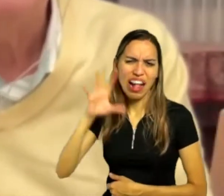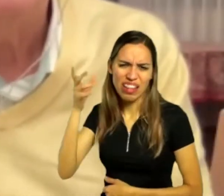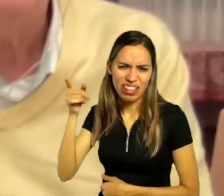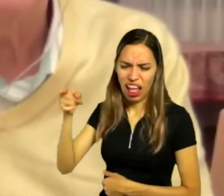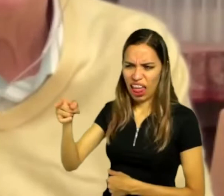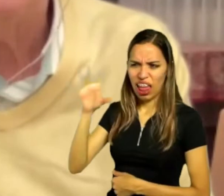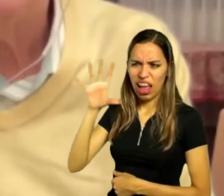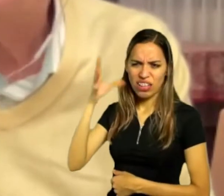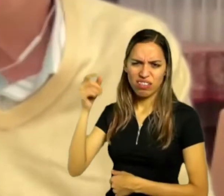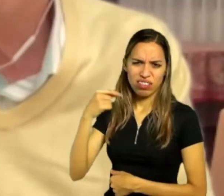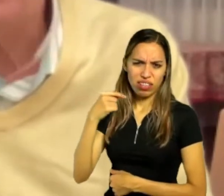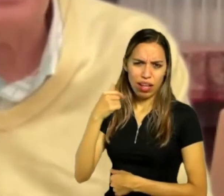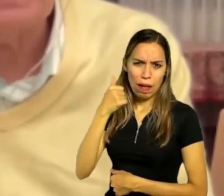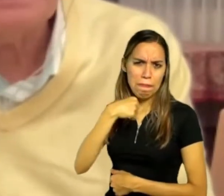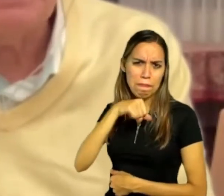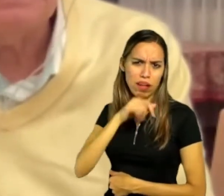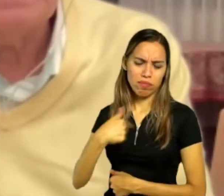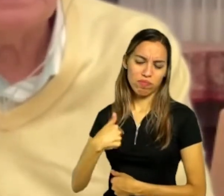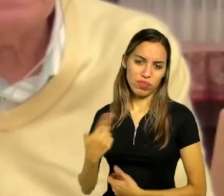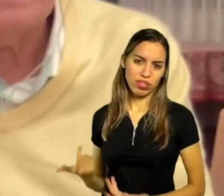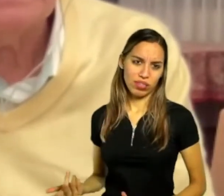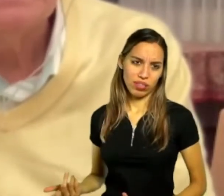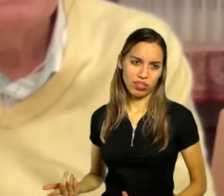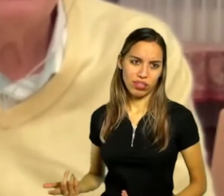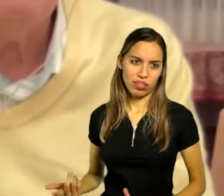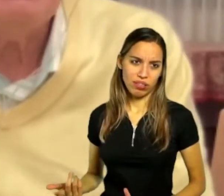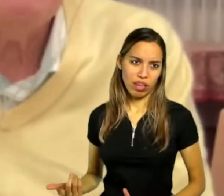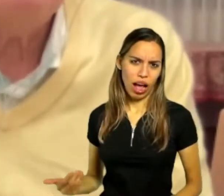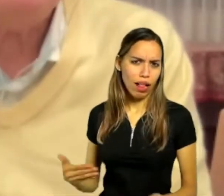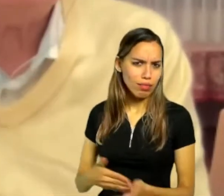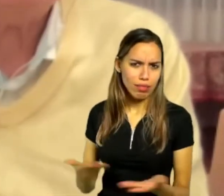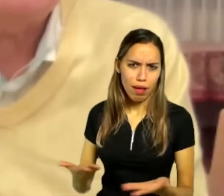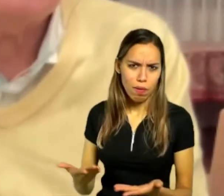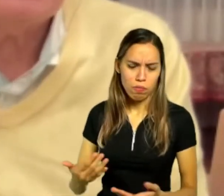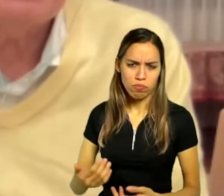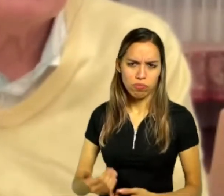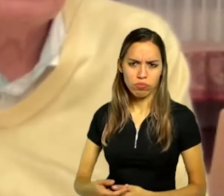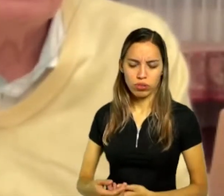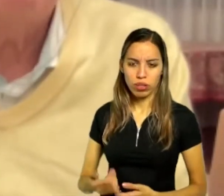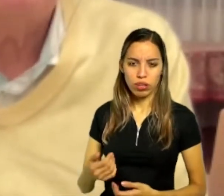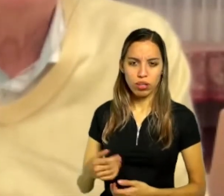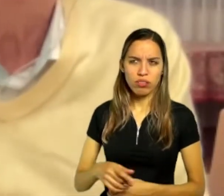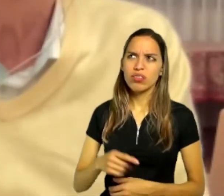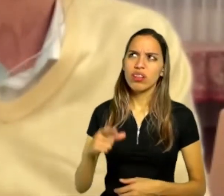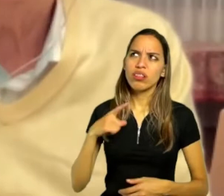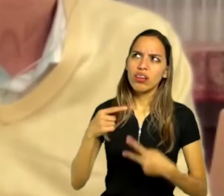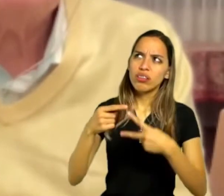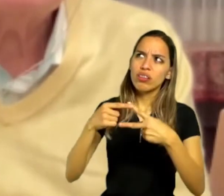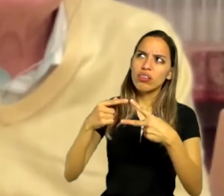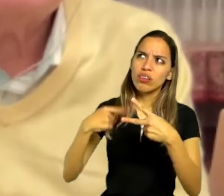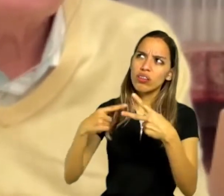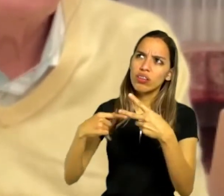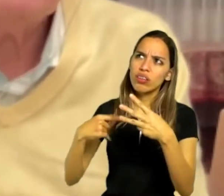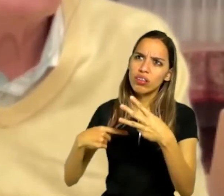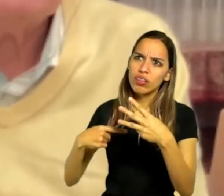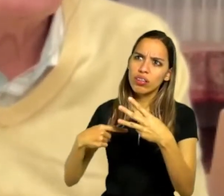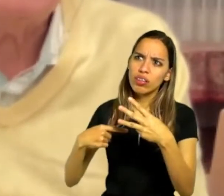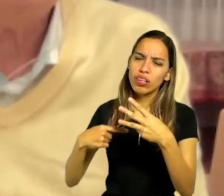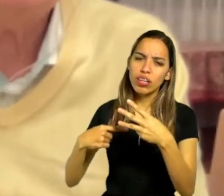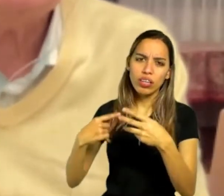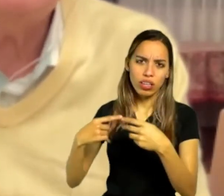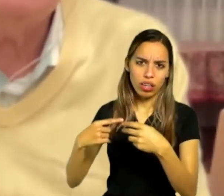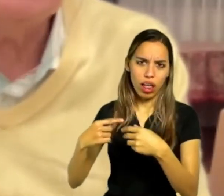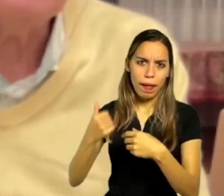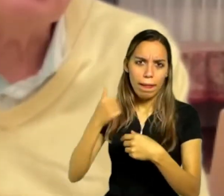dia, umas 2 ou 3 semanas atrás, ela me manda uma mensagem assim, esfriou bastante, não